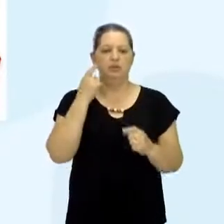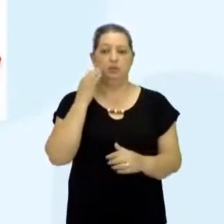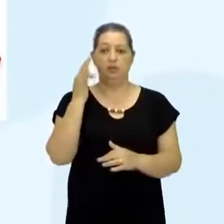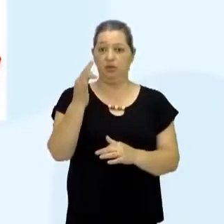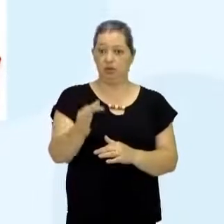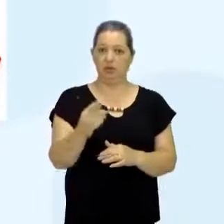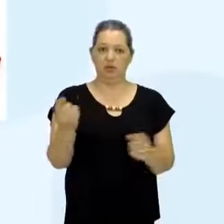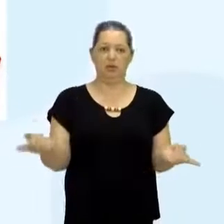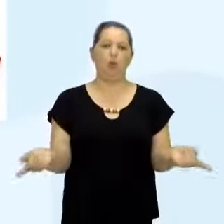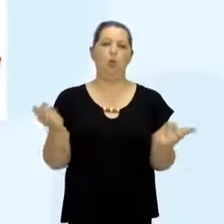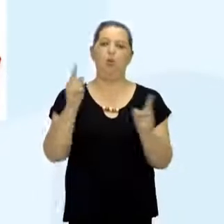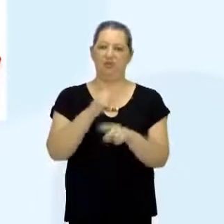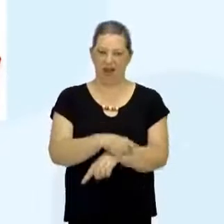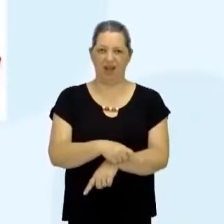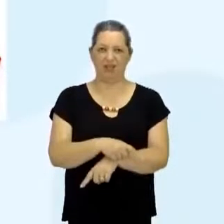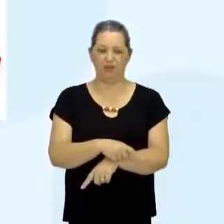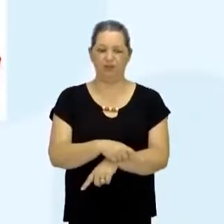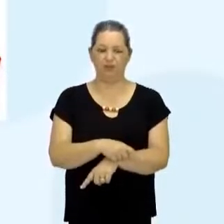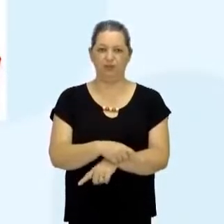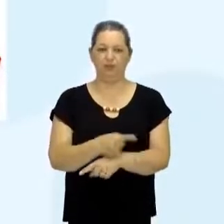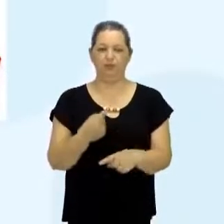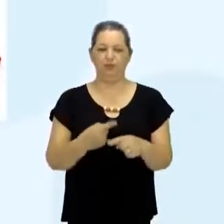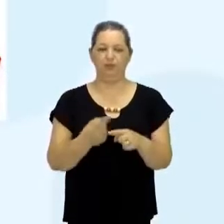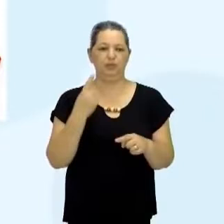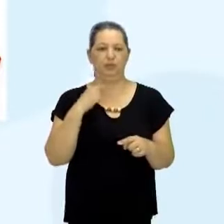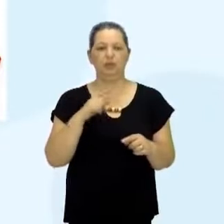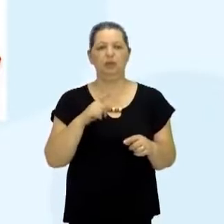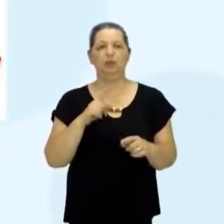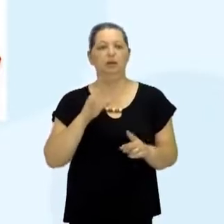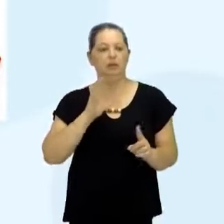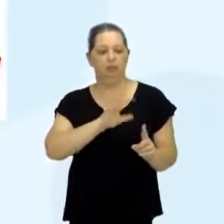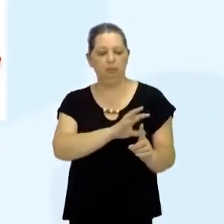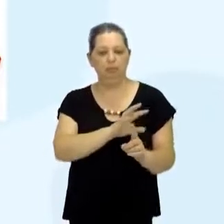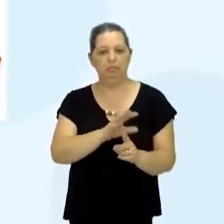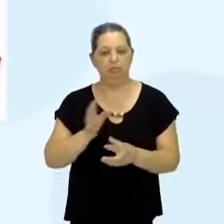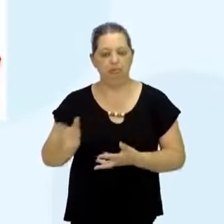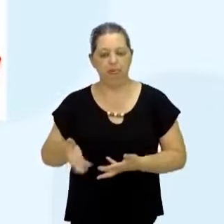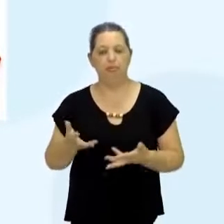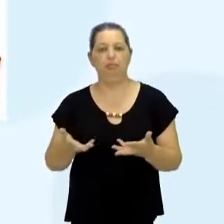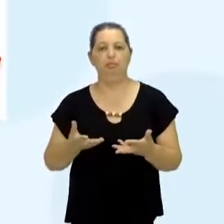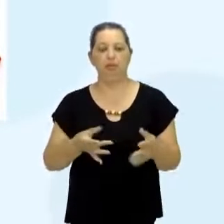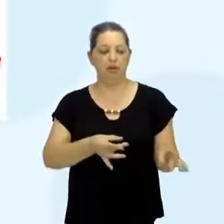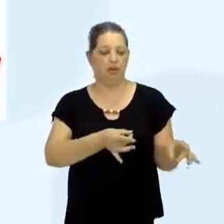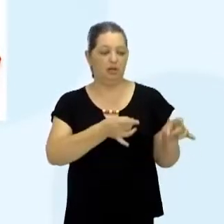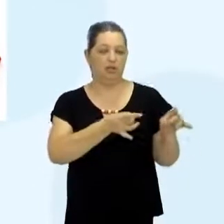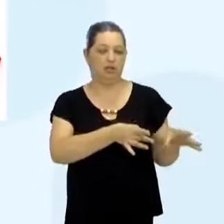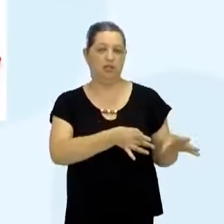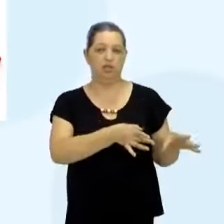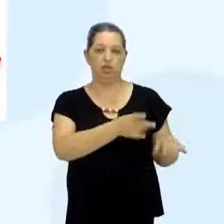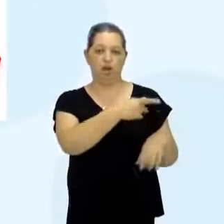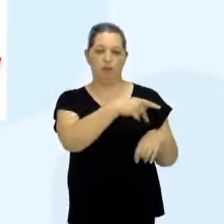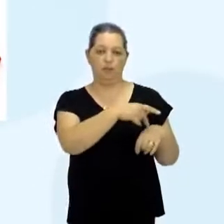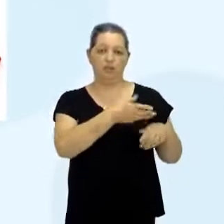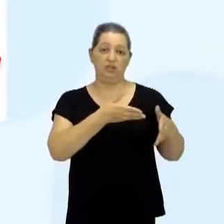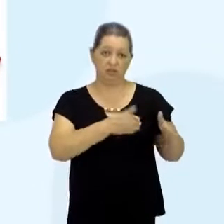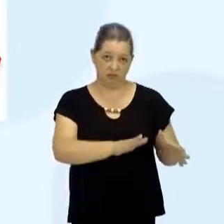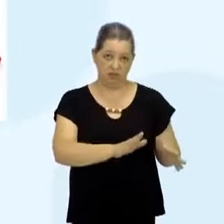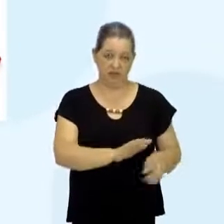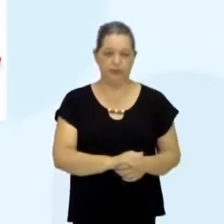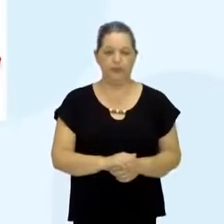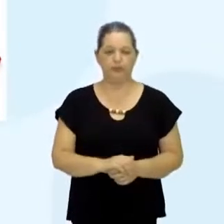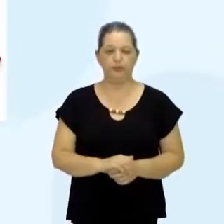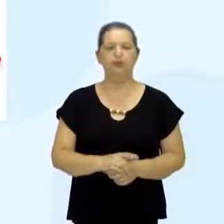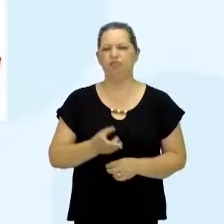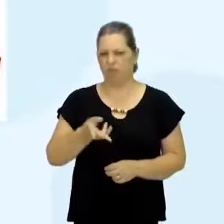um contraponto daquilo que forçou a pessoa a deixar o seu local. Vamos continuar, Mafê?